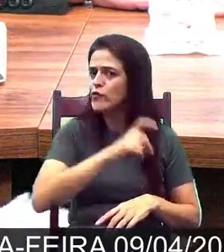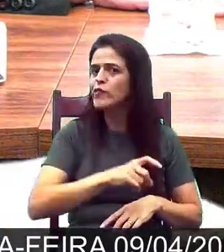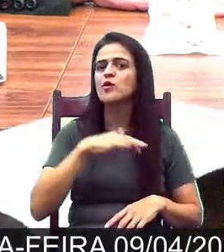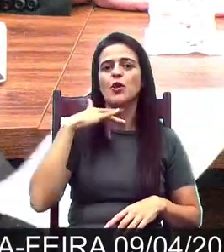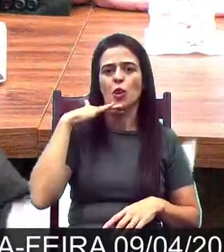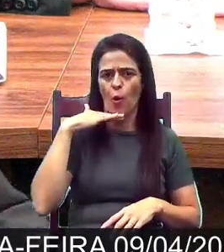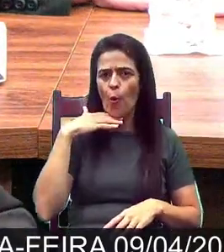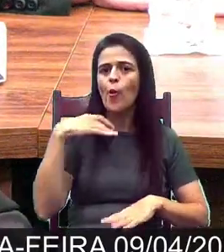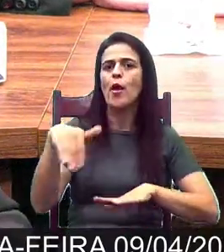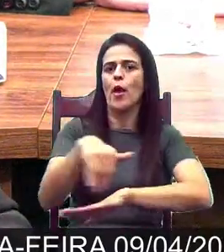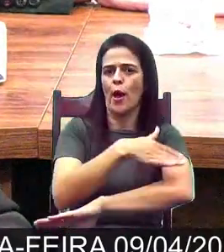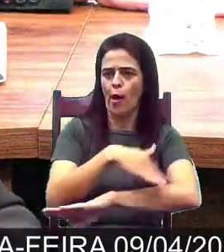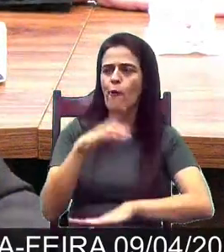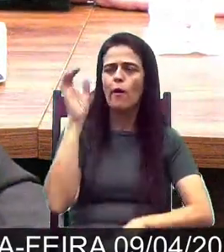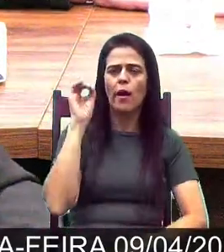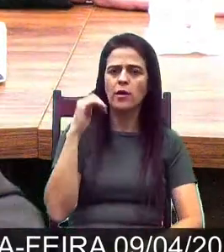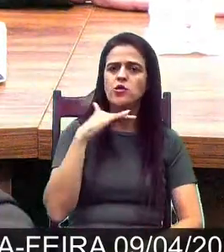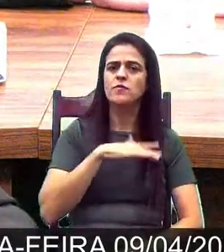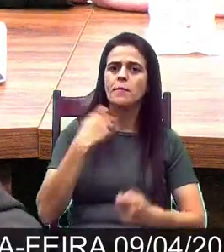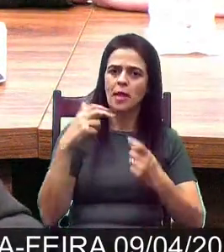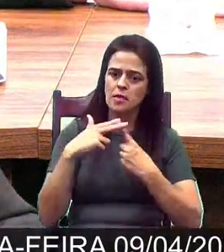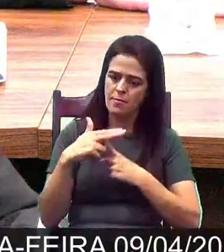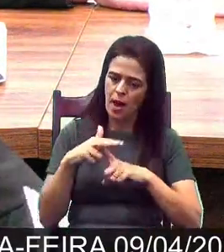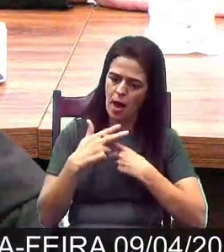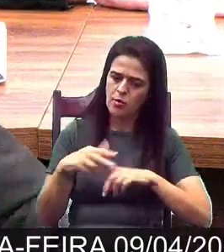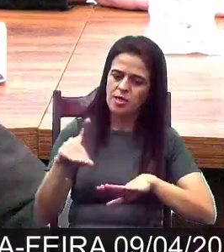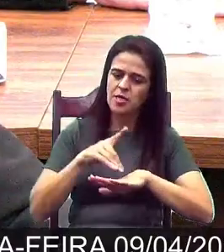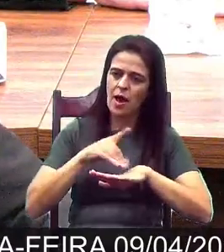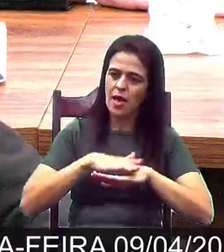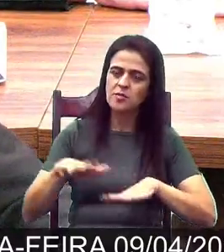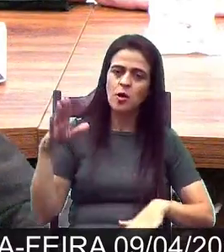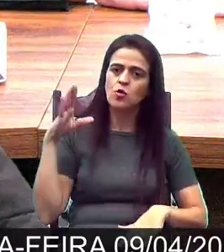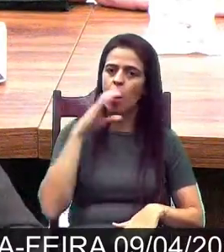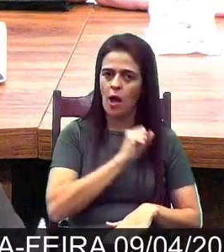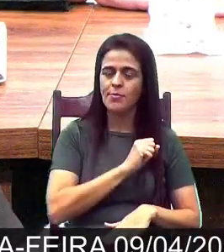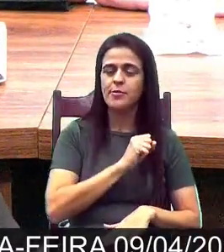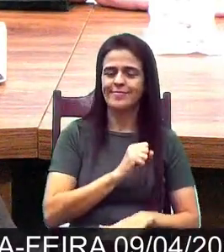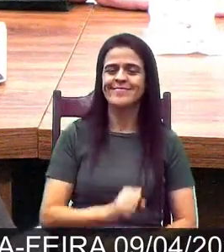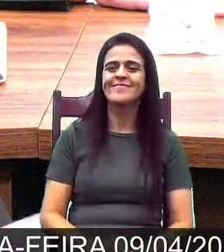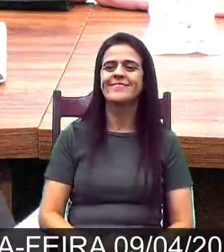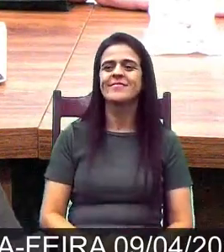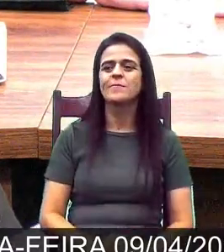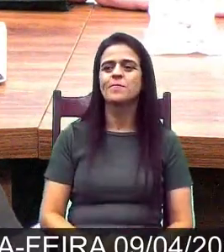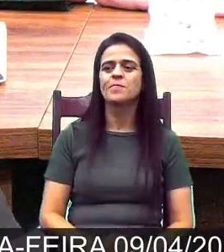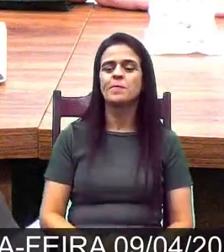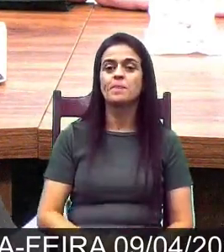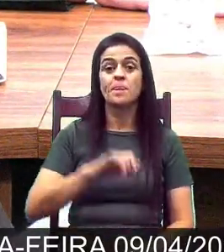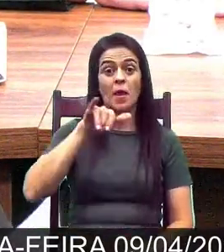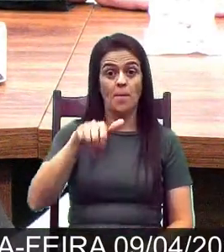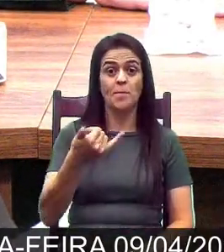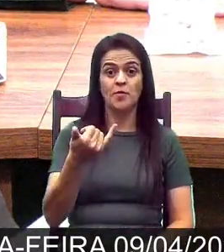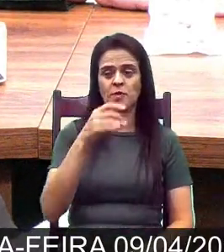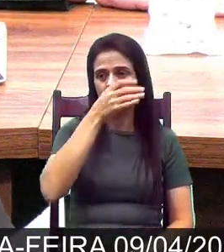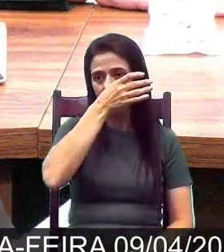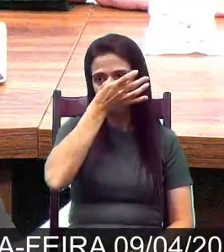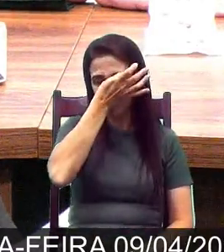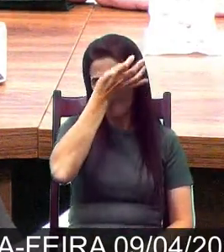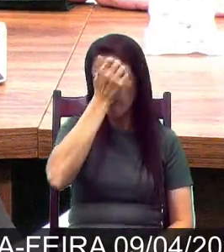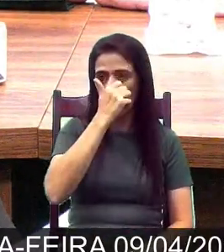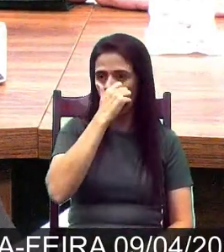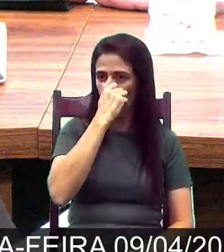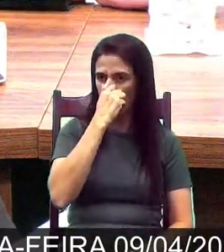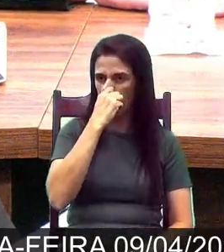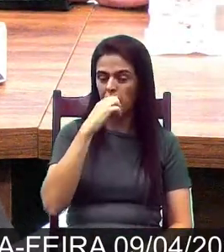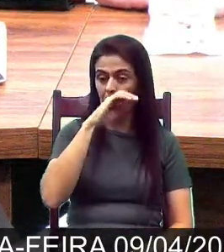estão carentes da manutenção do asfalto. E aproveitando a oportunidade também